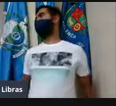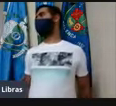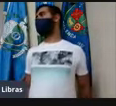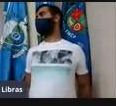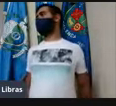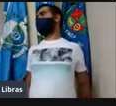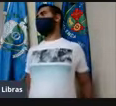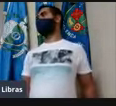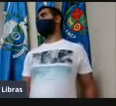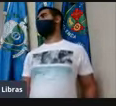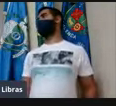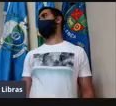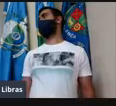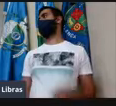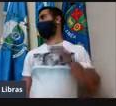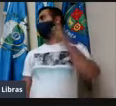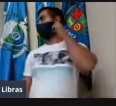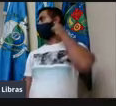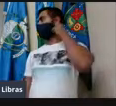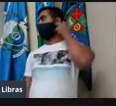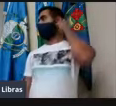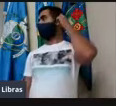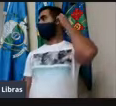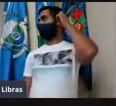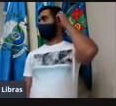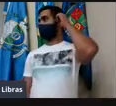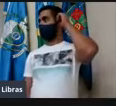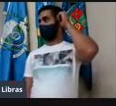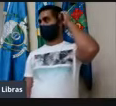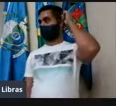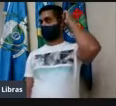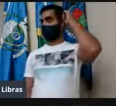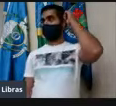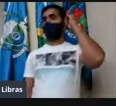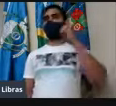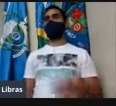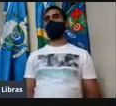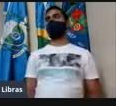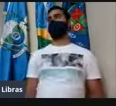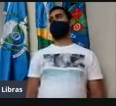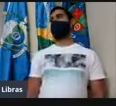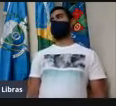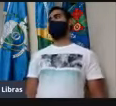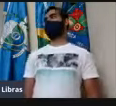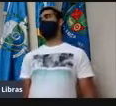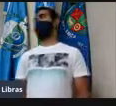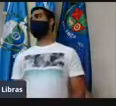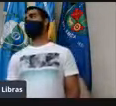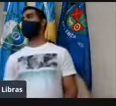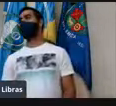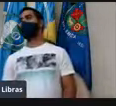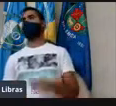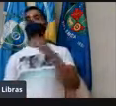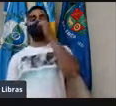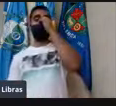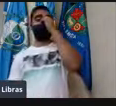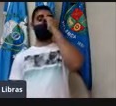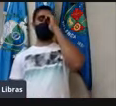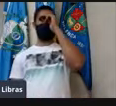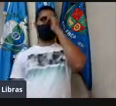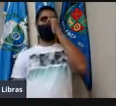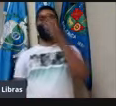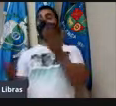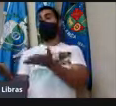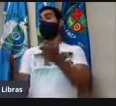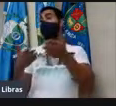Revogação. Se revoga ou não revoga. Se aprova... Vamos lá. Vereador David, pertinente. O encaminhamento